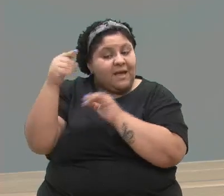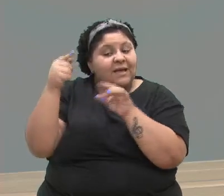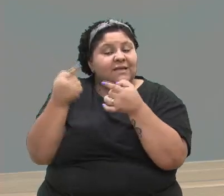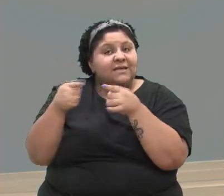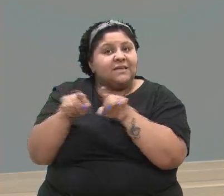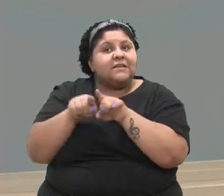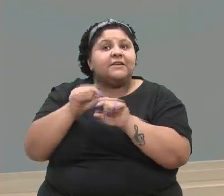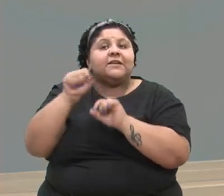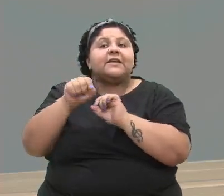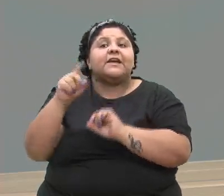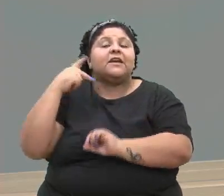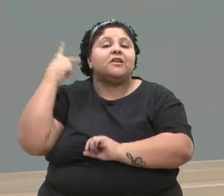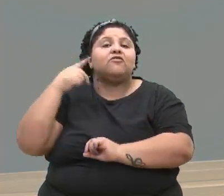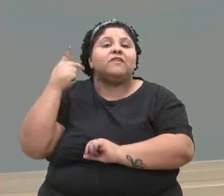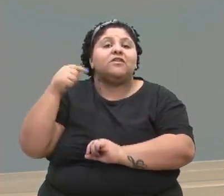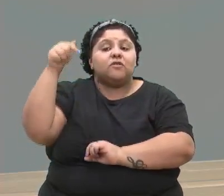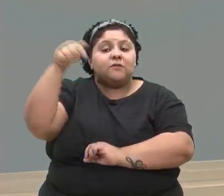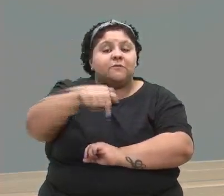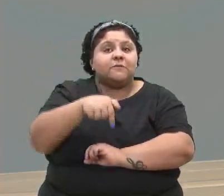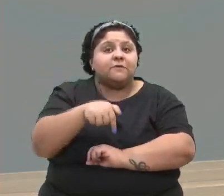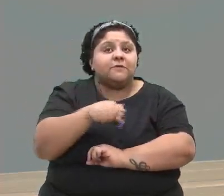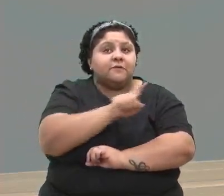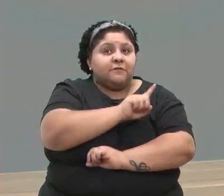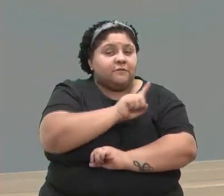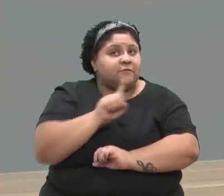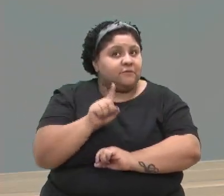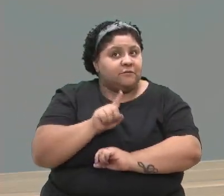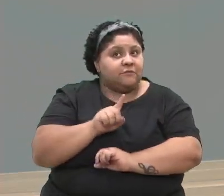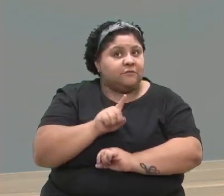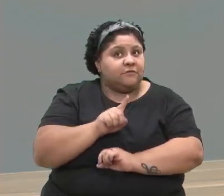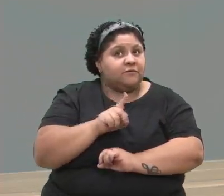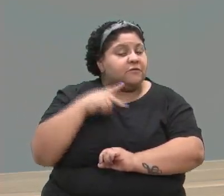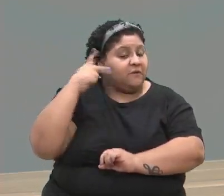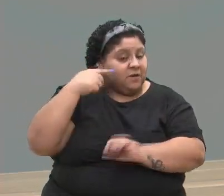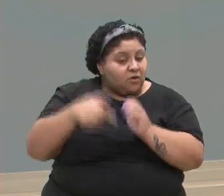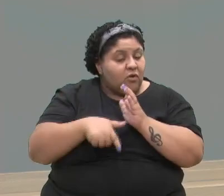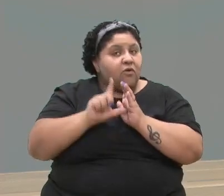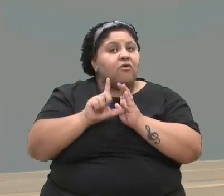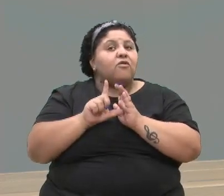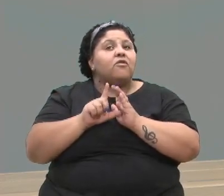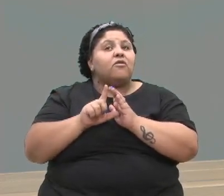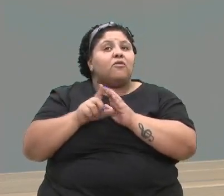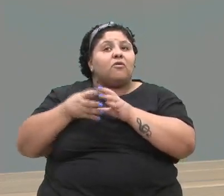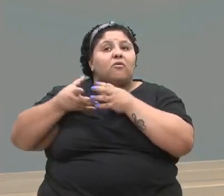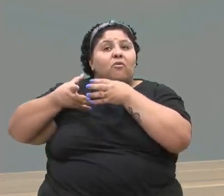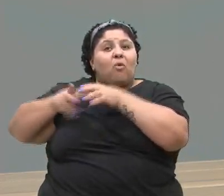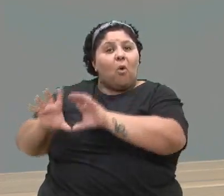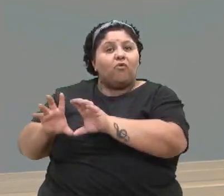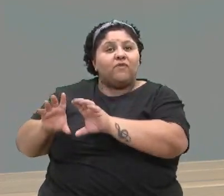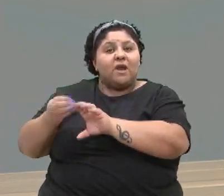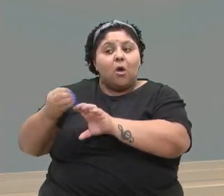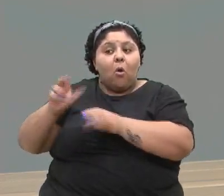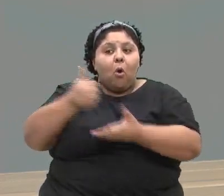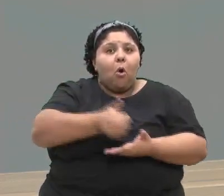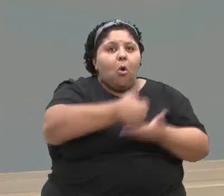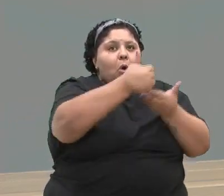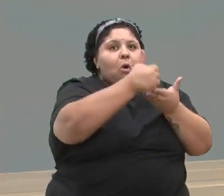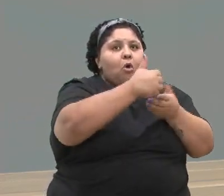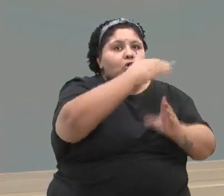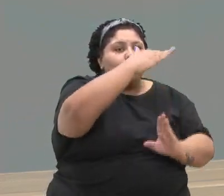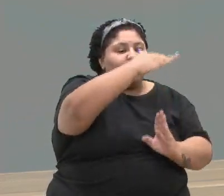dos vereadores aqui, que não eram, que eram vereadores, foram contra ou a favor do